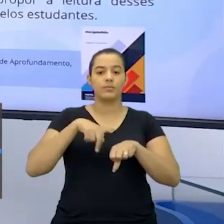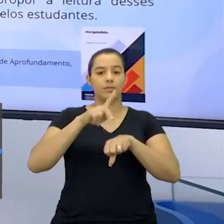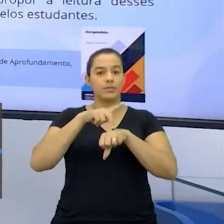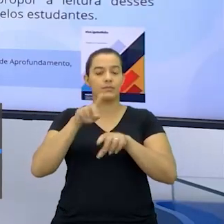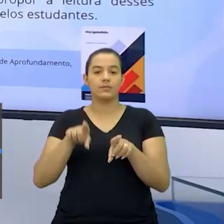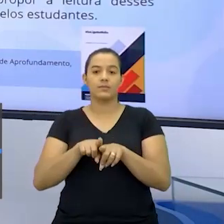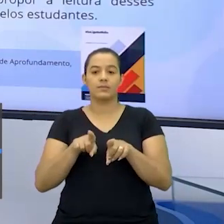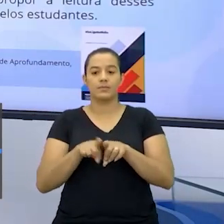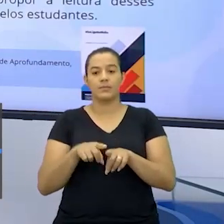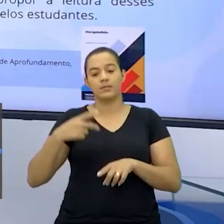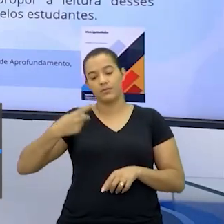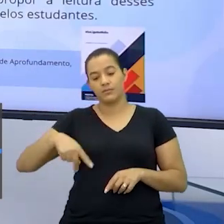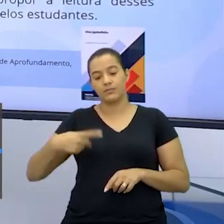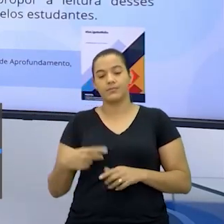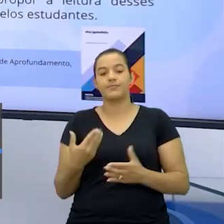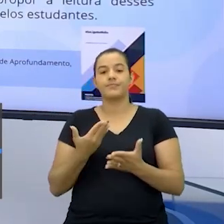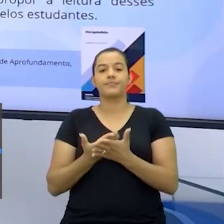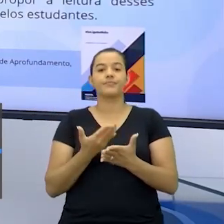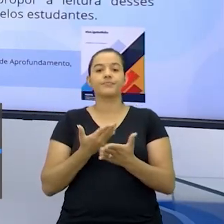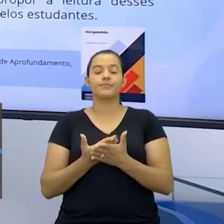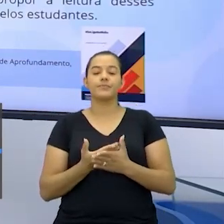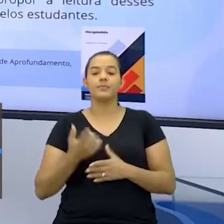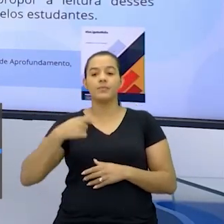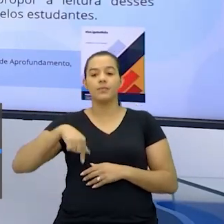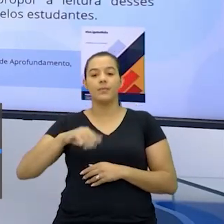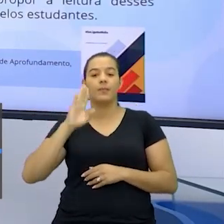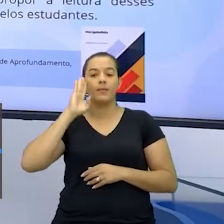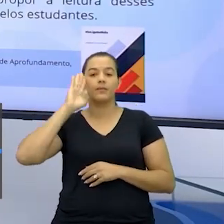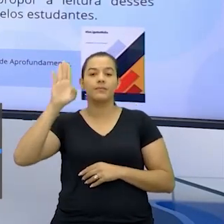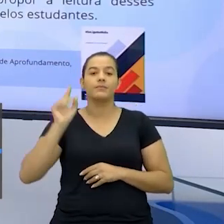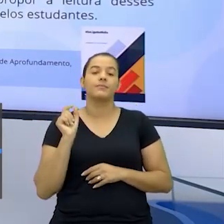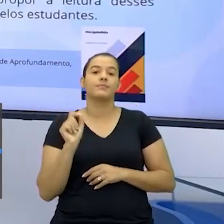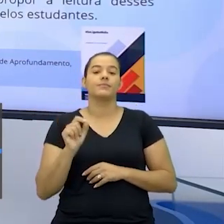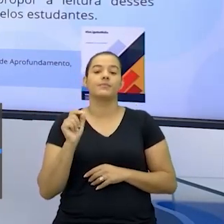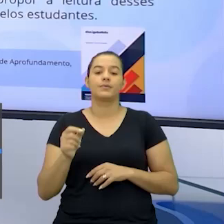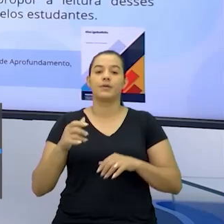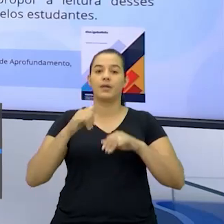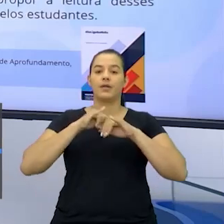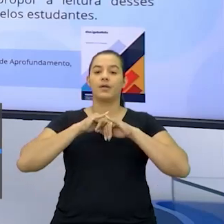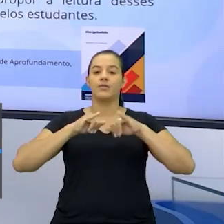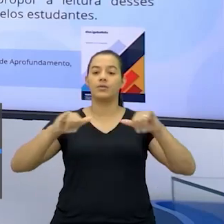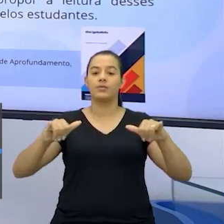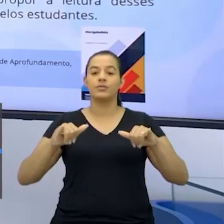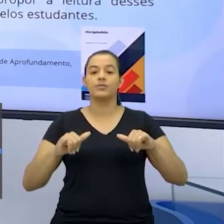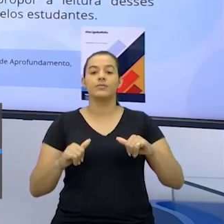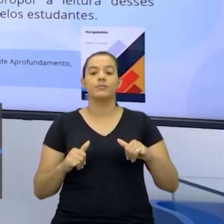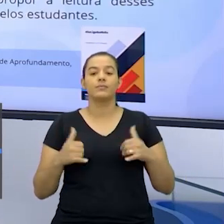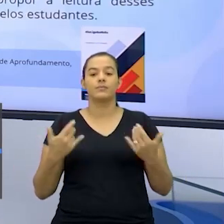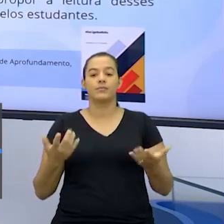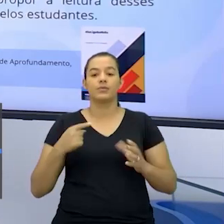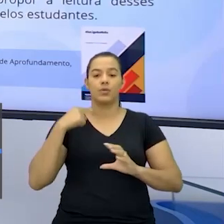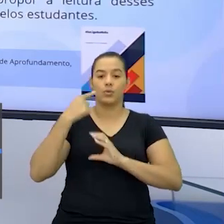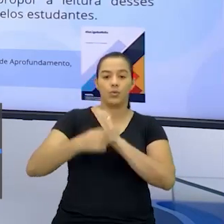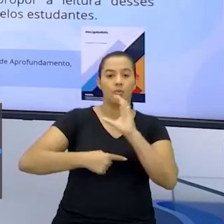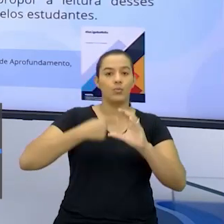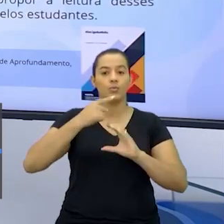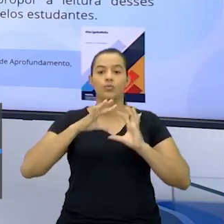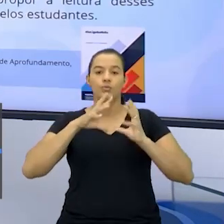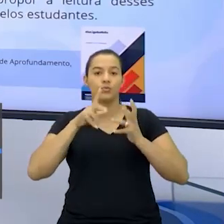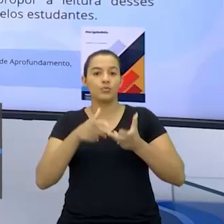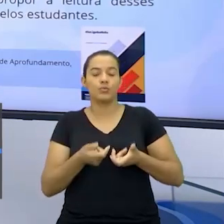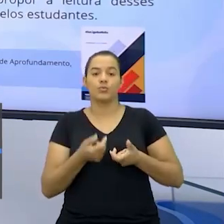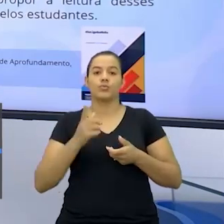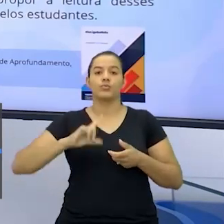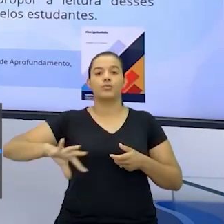Então, nesta aula, a gente vai sempre privilegiar as notícias do mundo anglófono, né, de